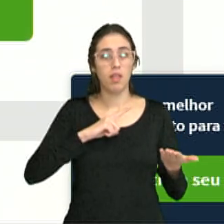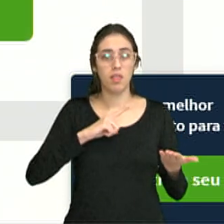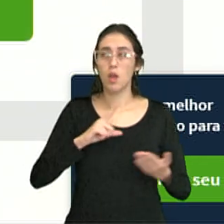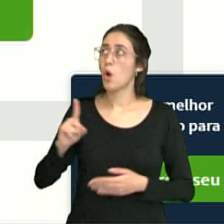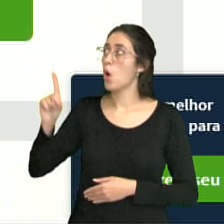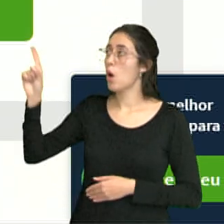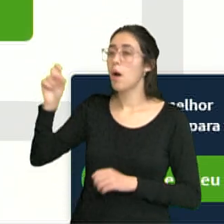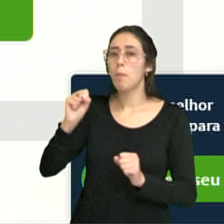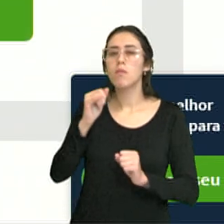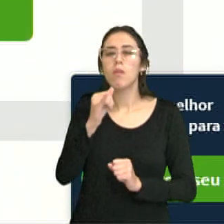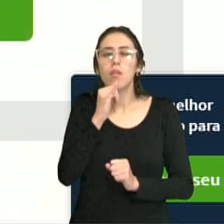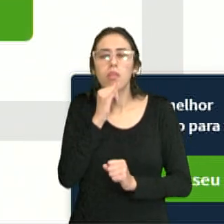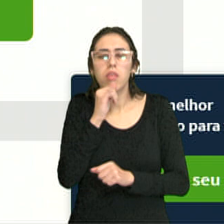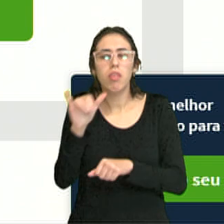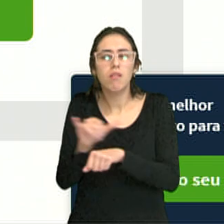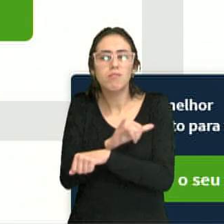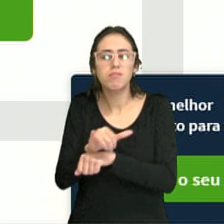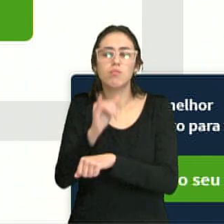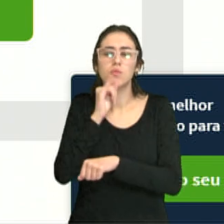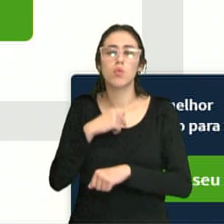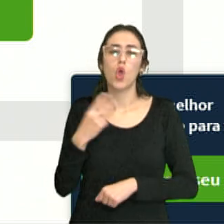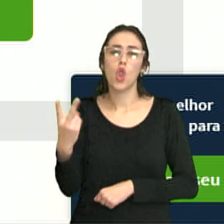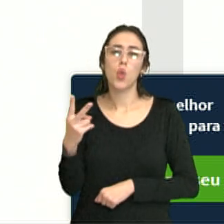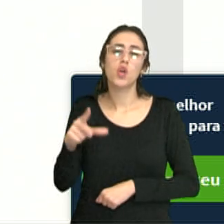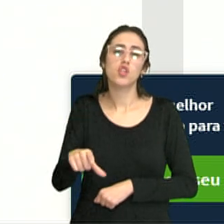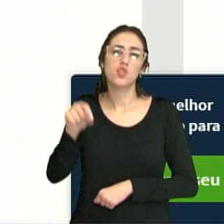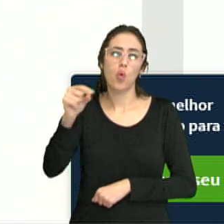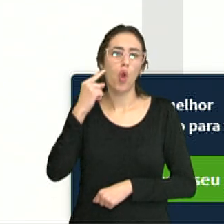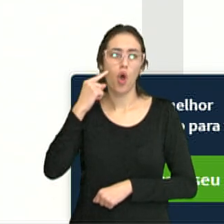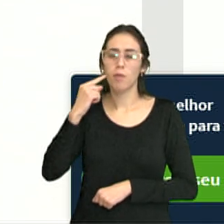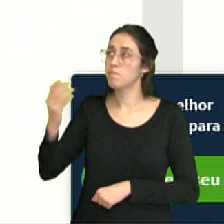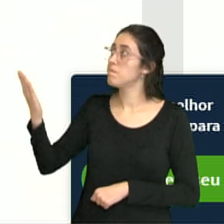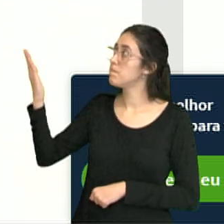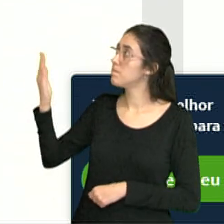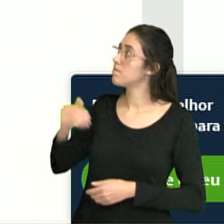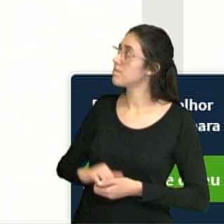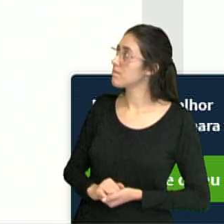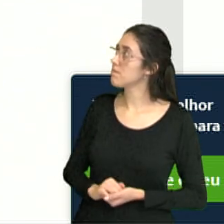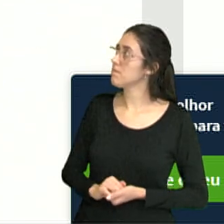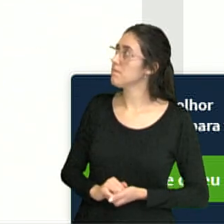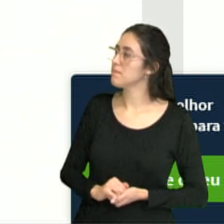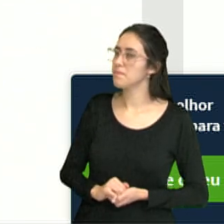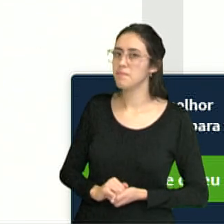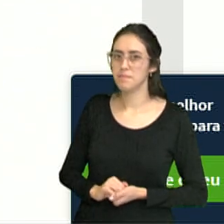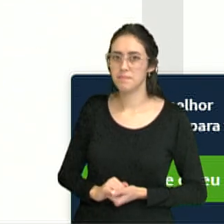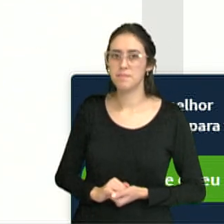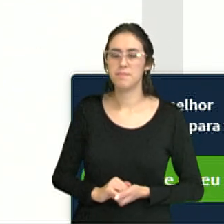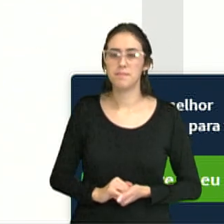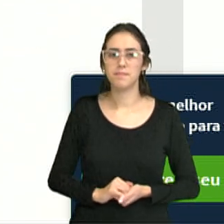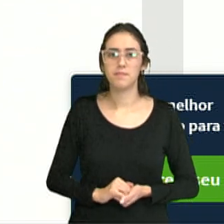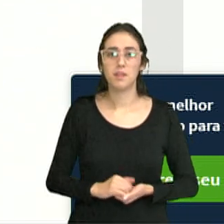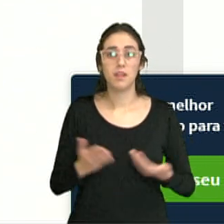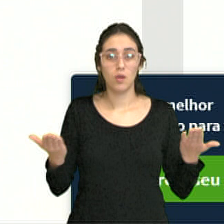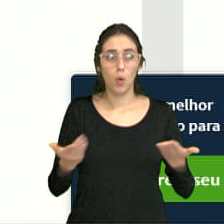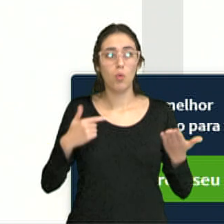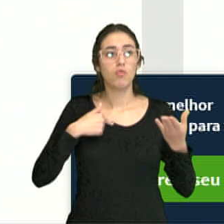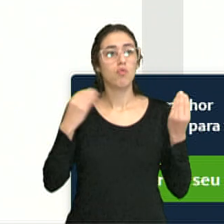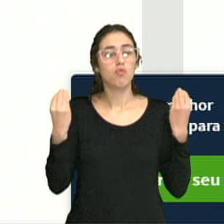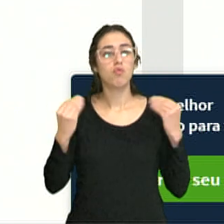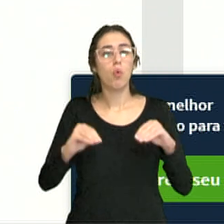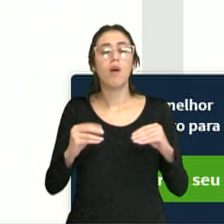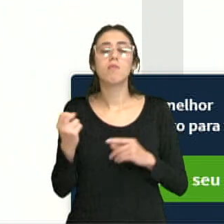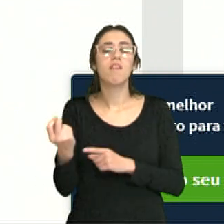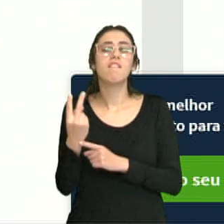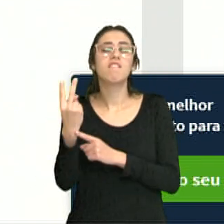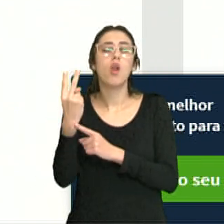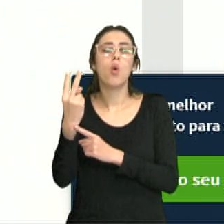posso simular de duas maneiras, eu vou optar por essa daqui, tá? E aqui nós vamos colocar exatamente o nosso